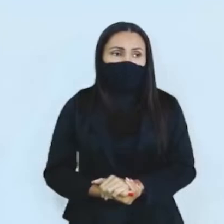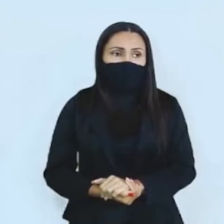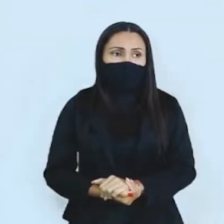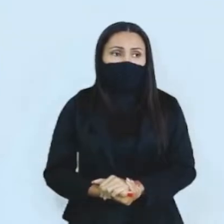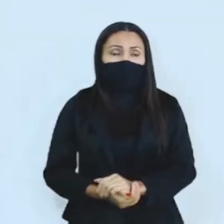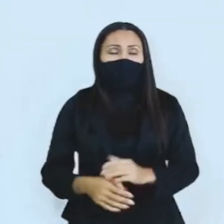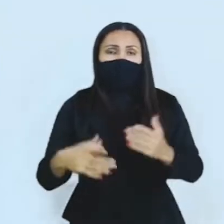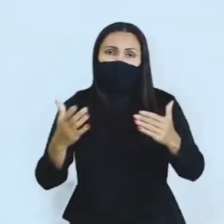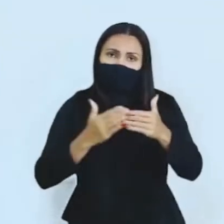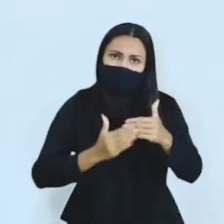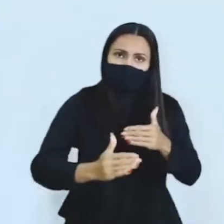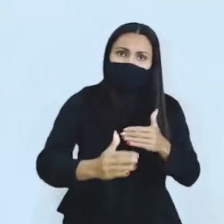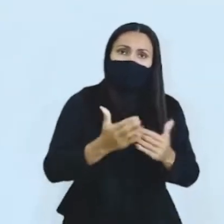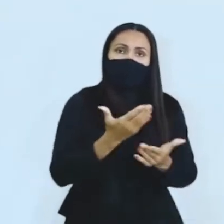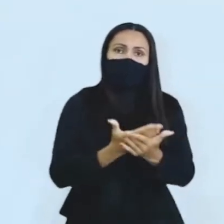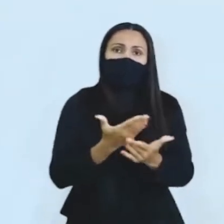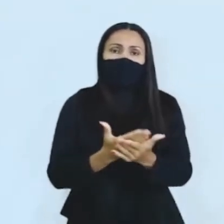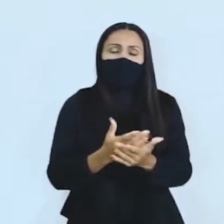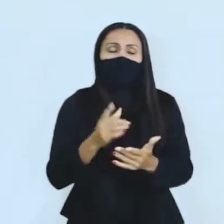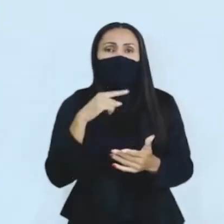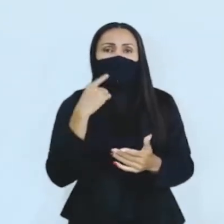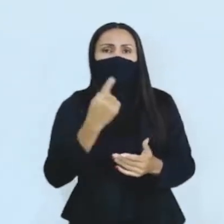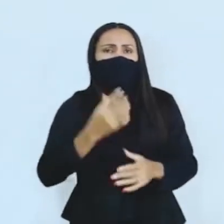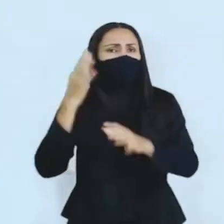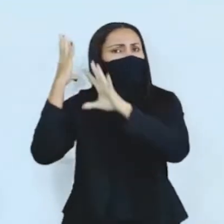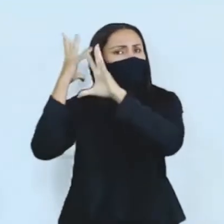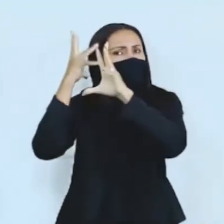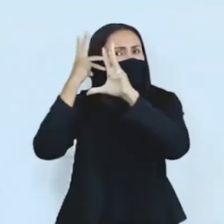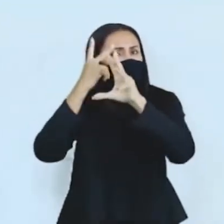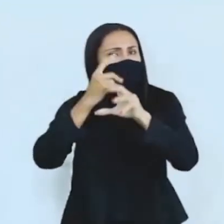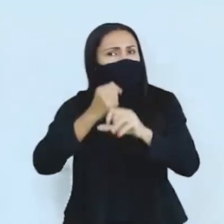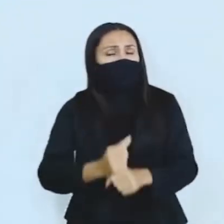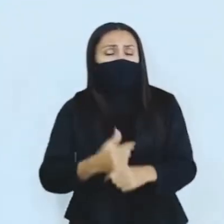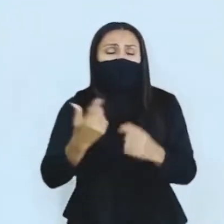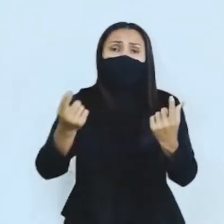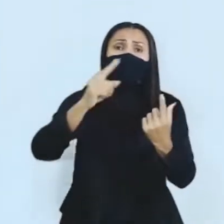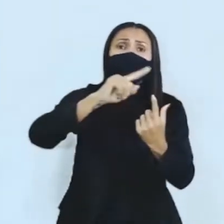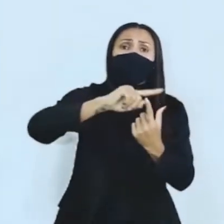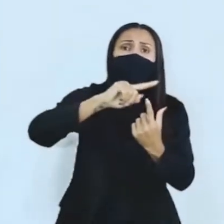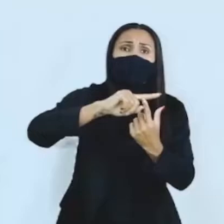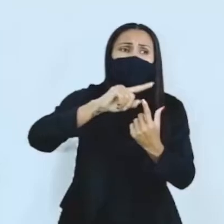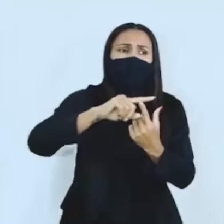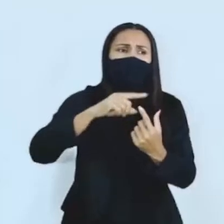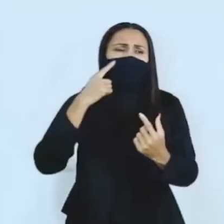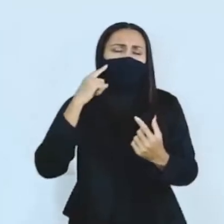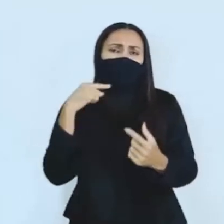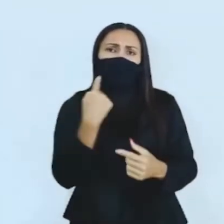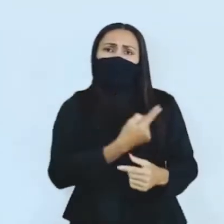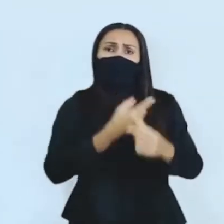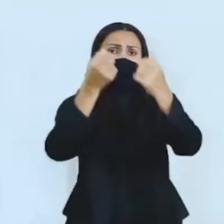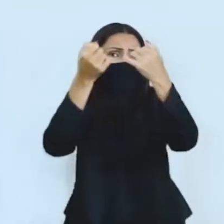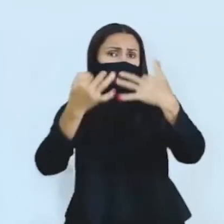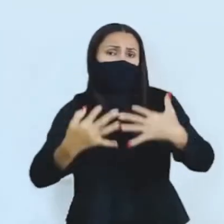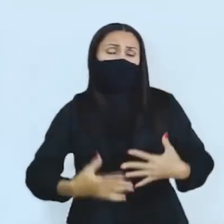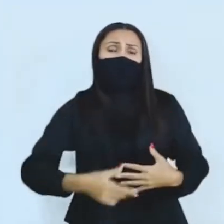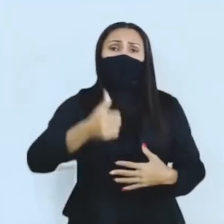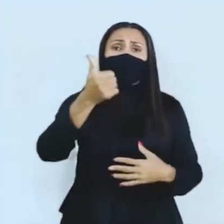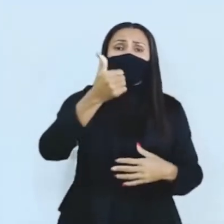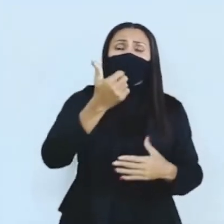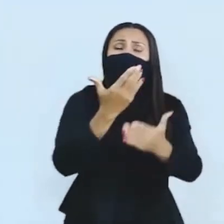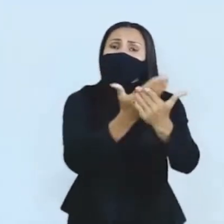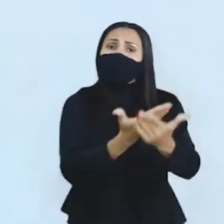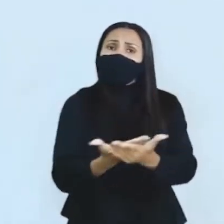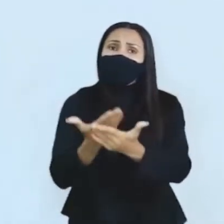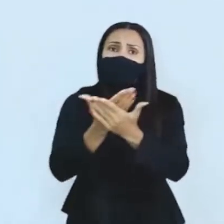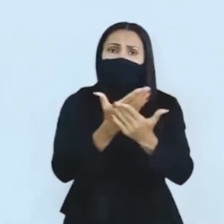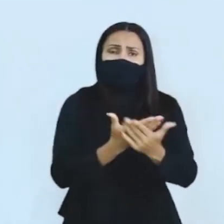Então, para iniciar a aula, nós vamos relembrar um pouco sobre os tipos de projeção que a gente trabalhou na primeira competência, que falava sobre